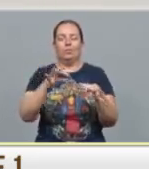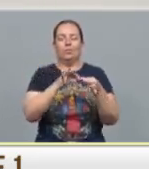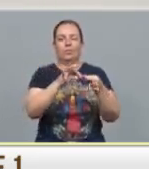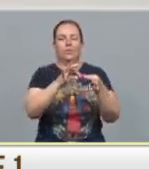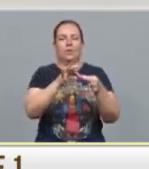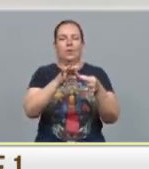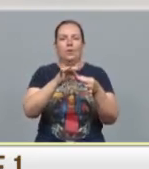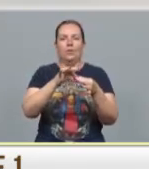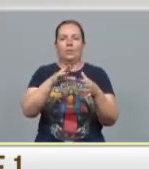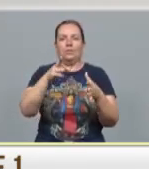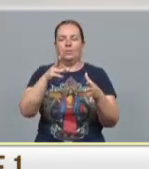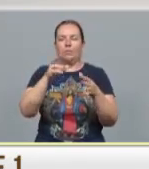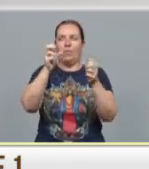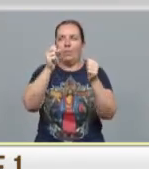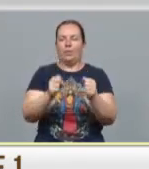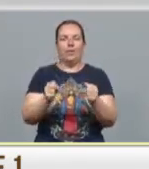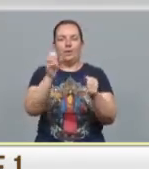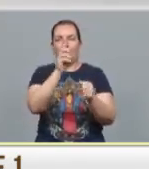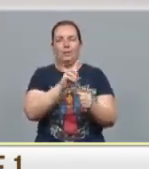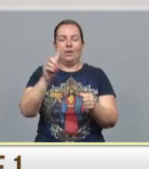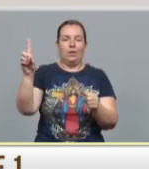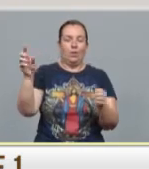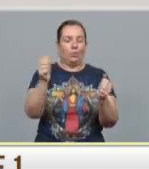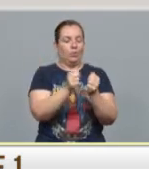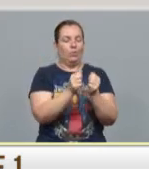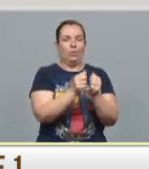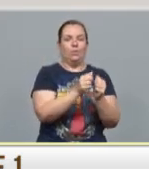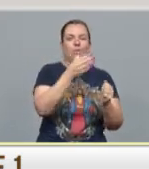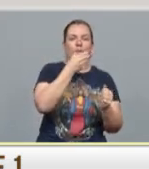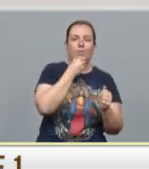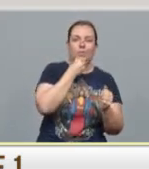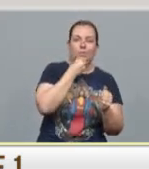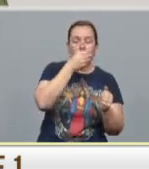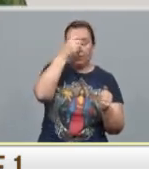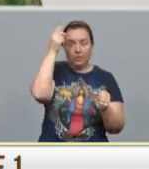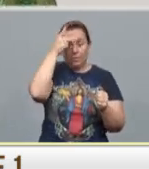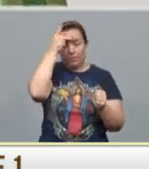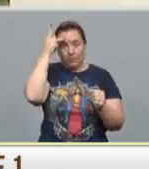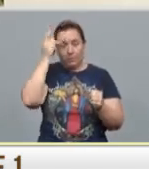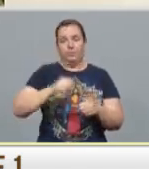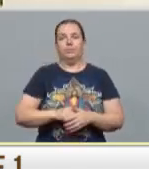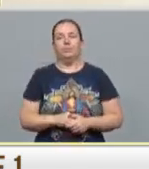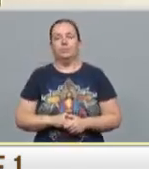para com Deus, de Deus para com o homem nada, mas do homem para com Deus.